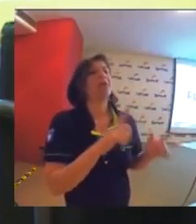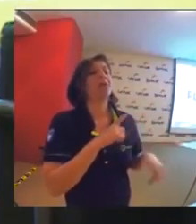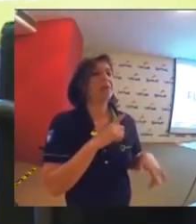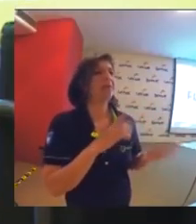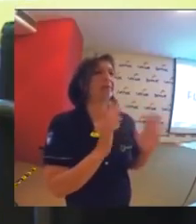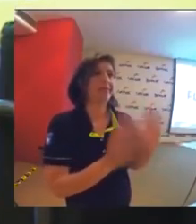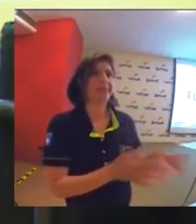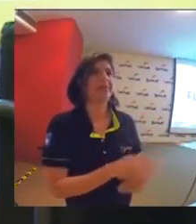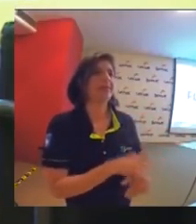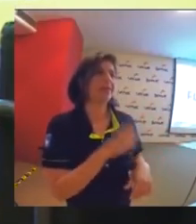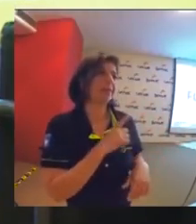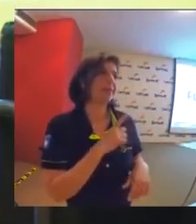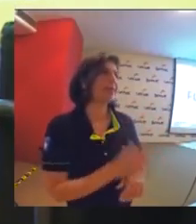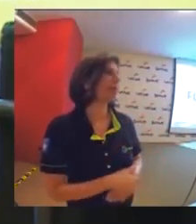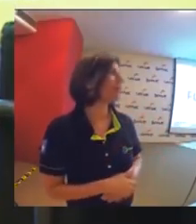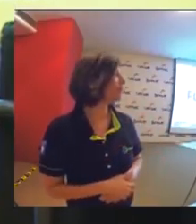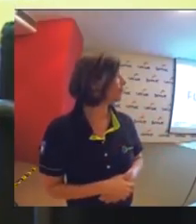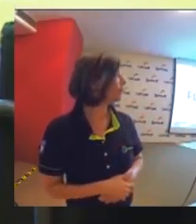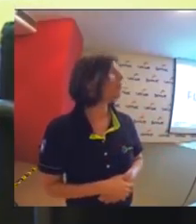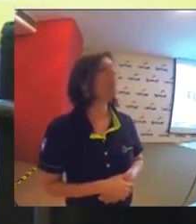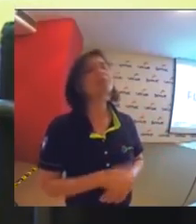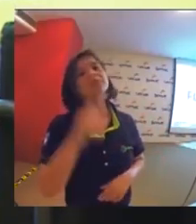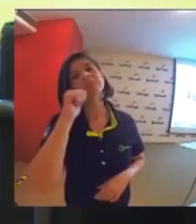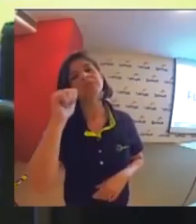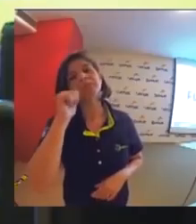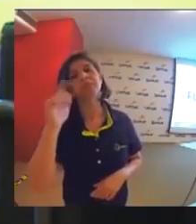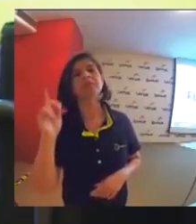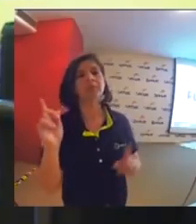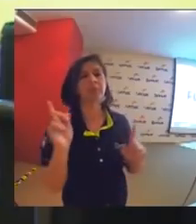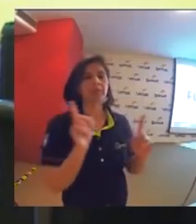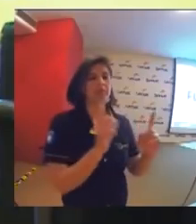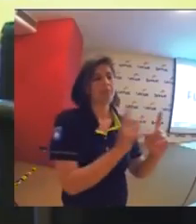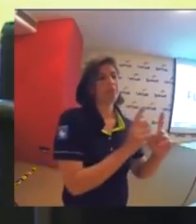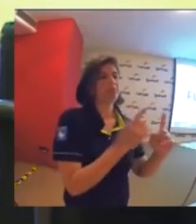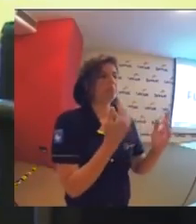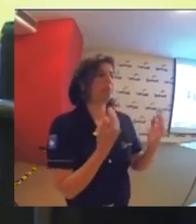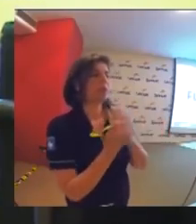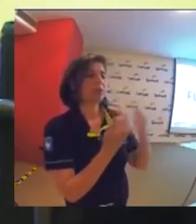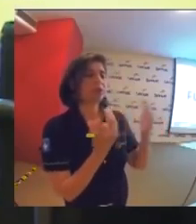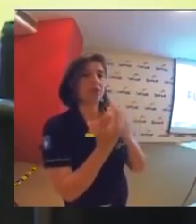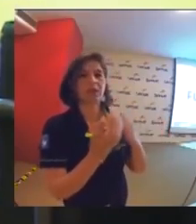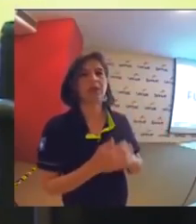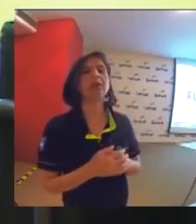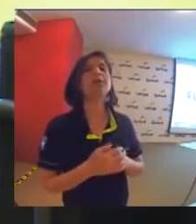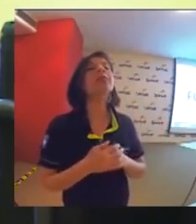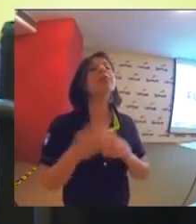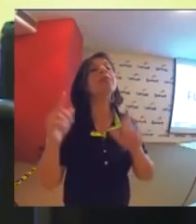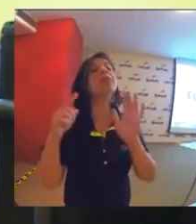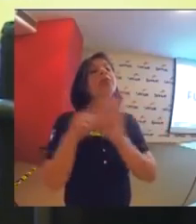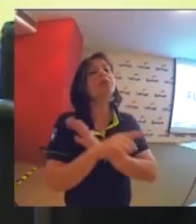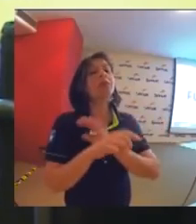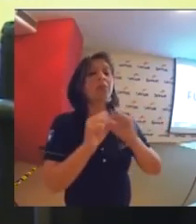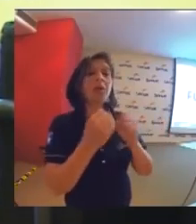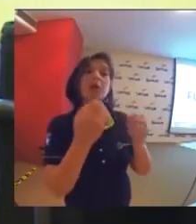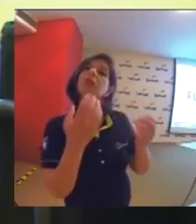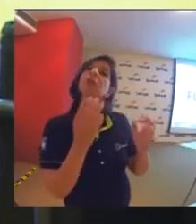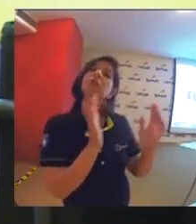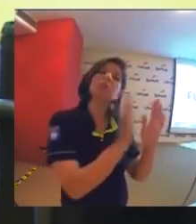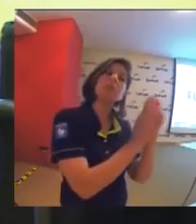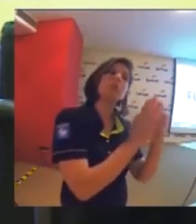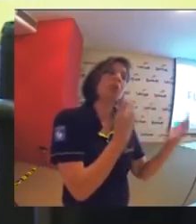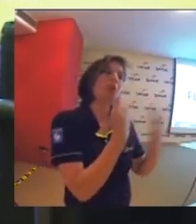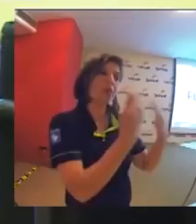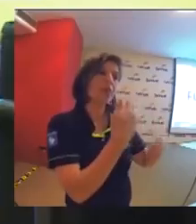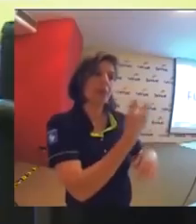Aí a psicóloga que vinha com eles perguntou se nós poderíamos conversar com eles para ver se algum se salvava. Isto